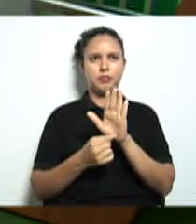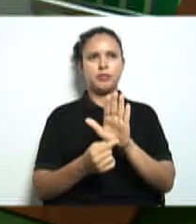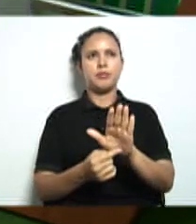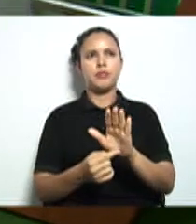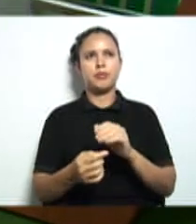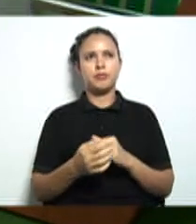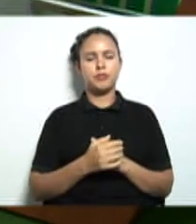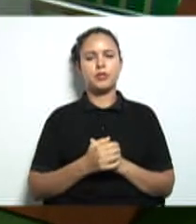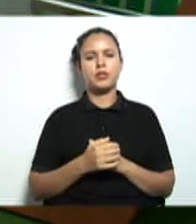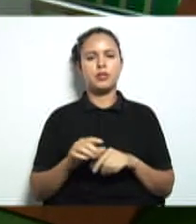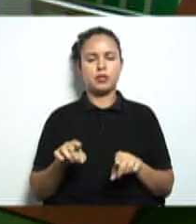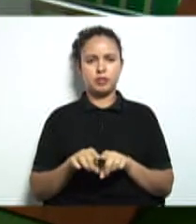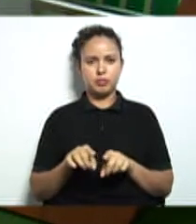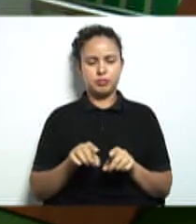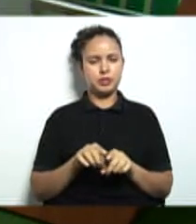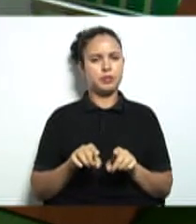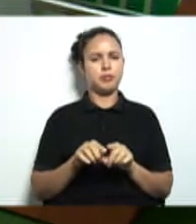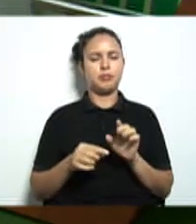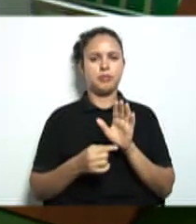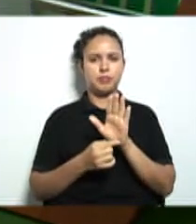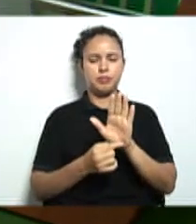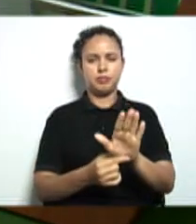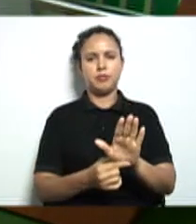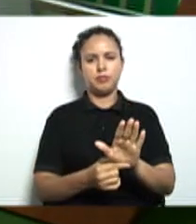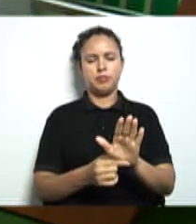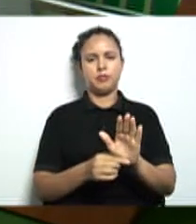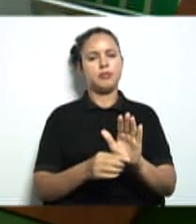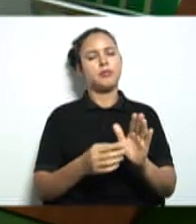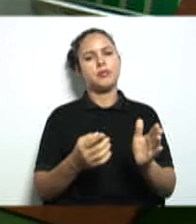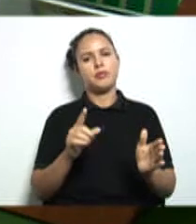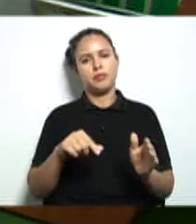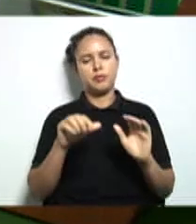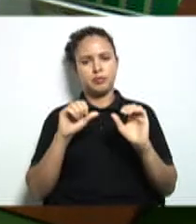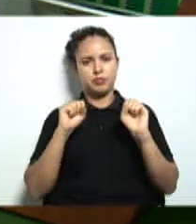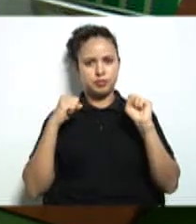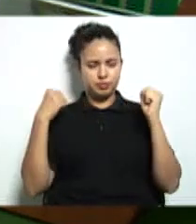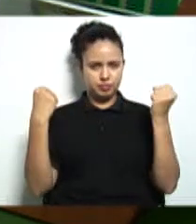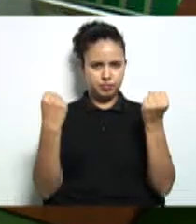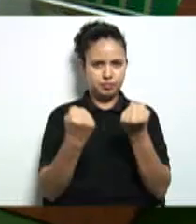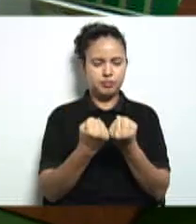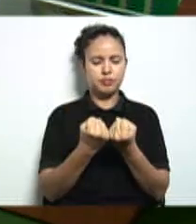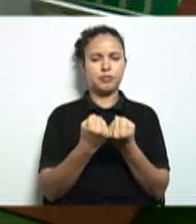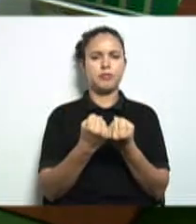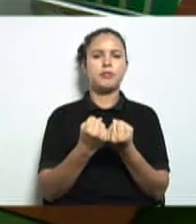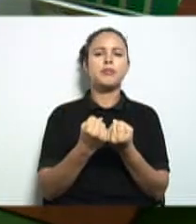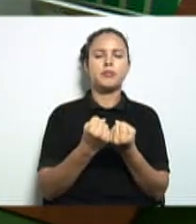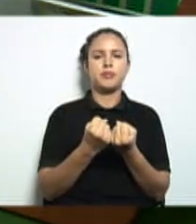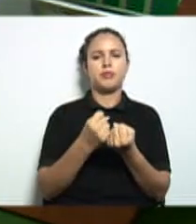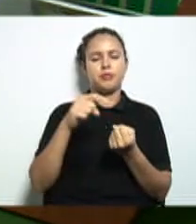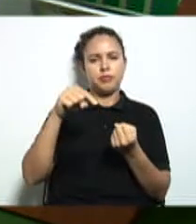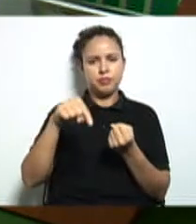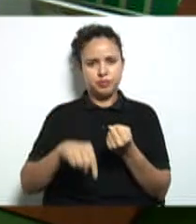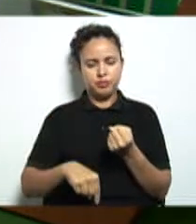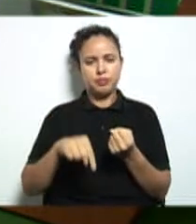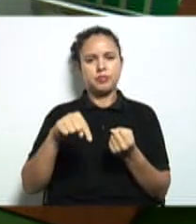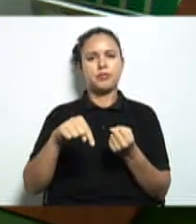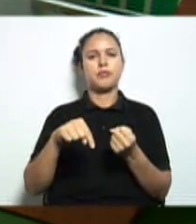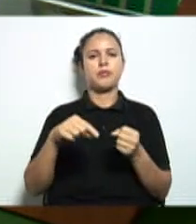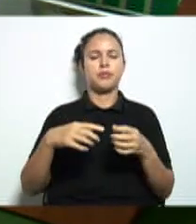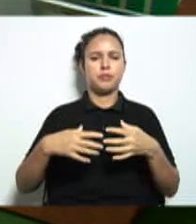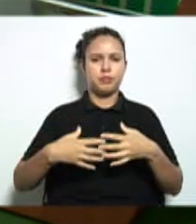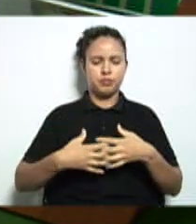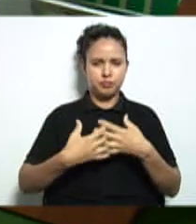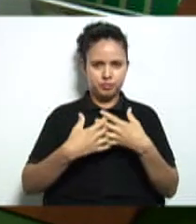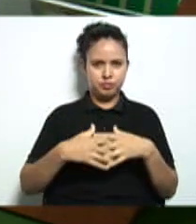de AD aqui do campus, professora? Opa, participar aqui no seminário de educação à distância, que vai acontecer aqui no